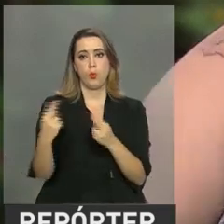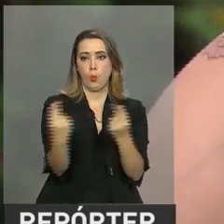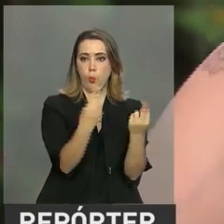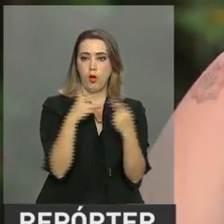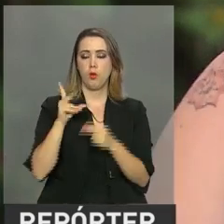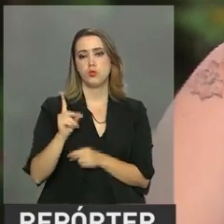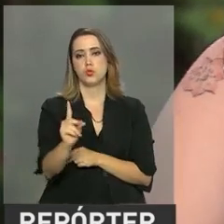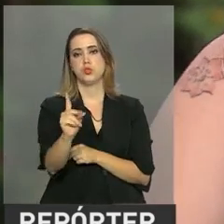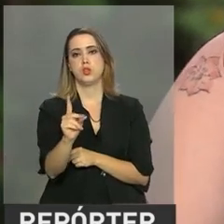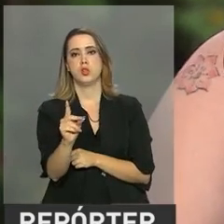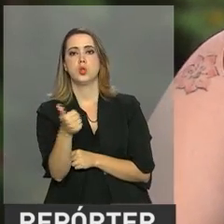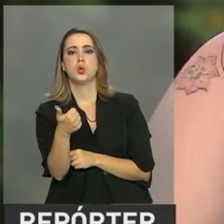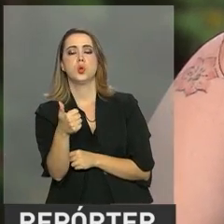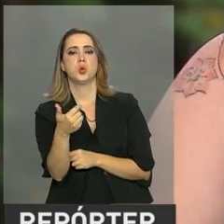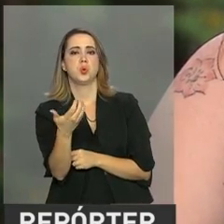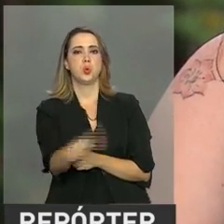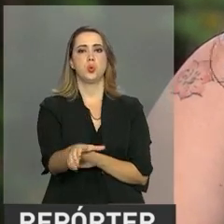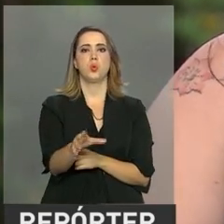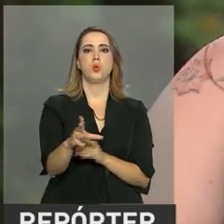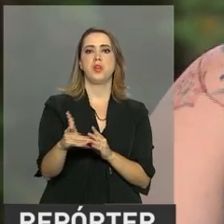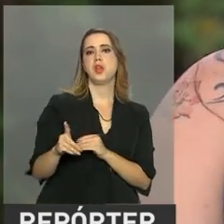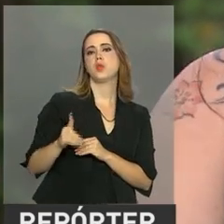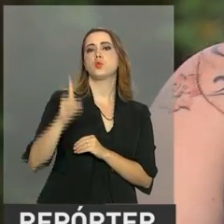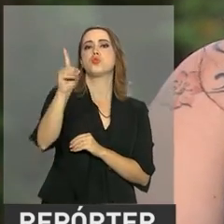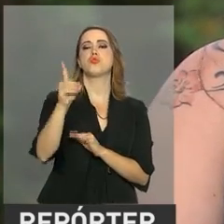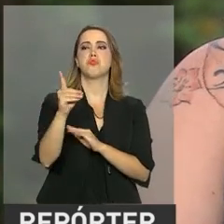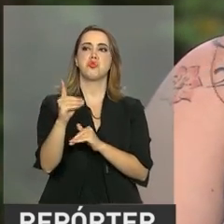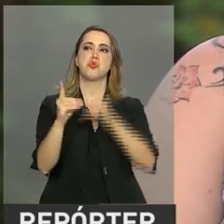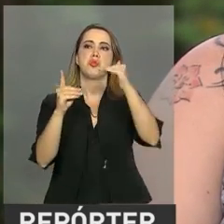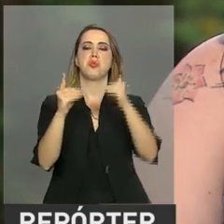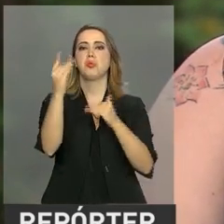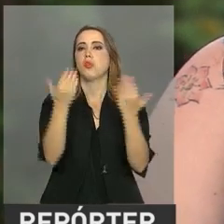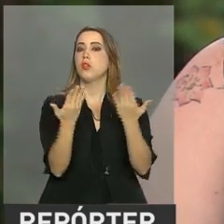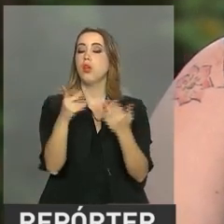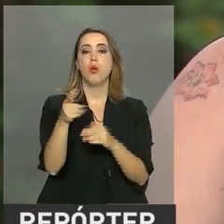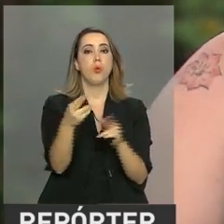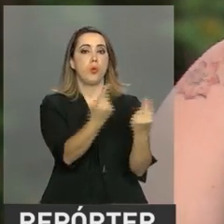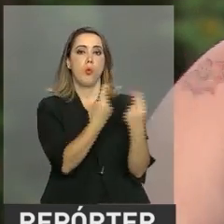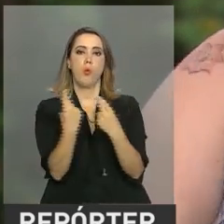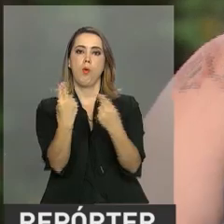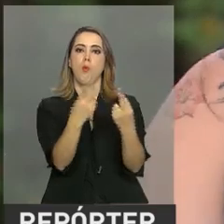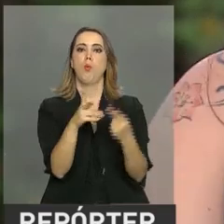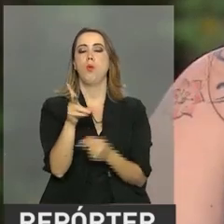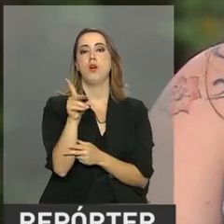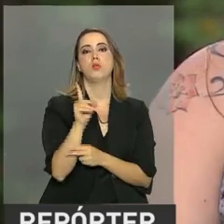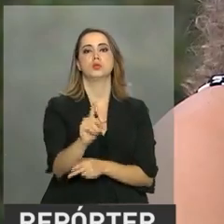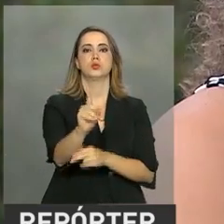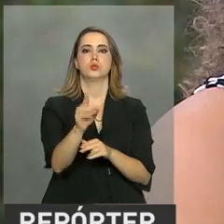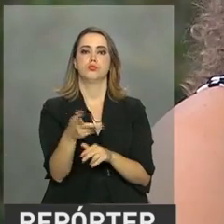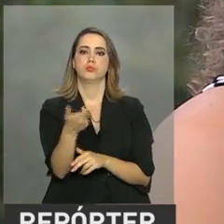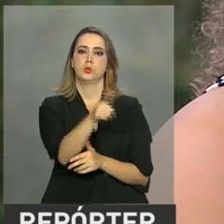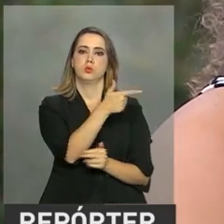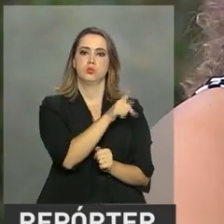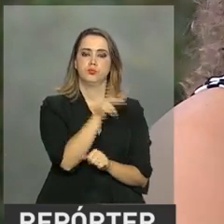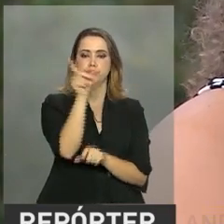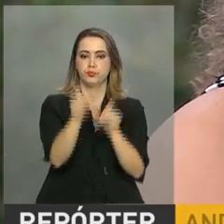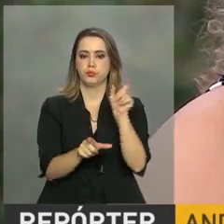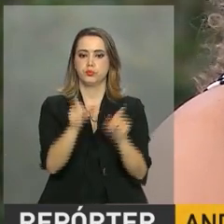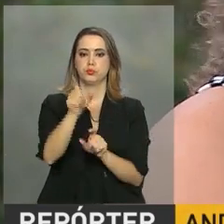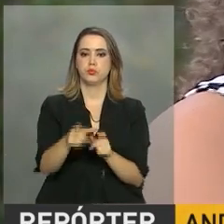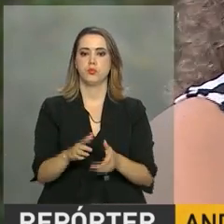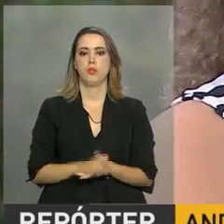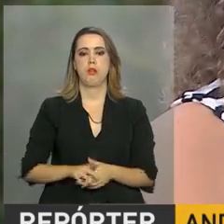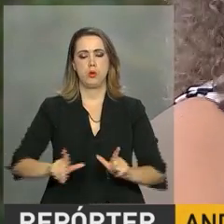direitos eu não quero direito a mais que ninguém eu quero os mesmos direitos que os casais heterossexuais têm há muito tempo é luta atrás de luta